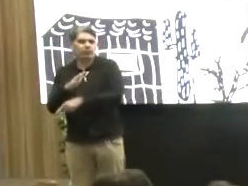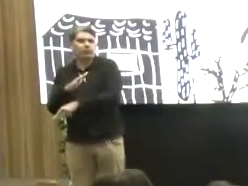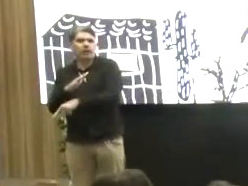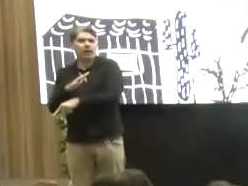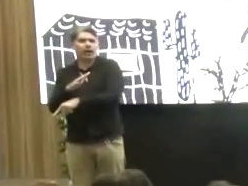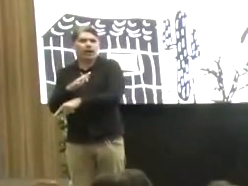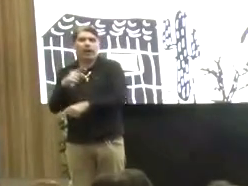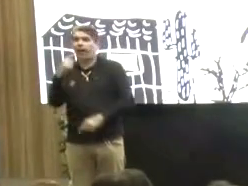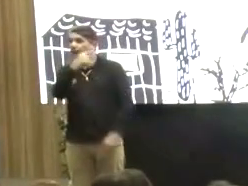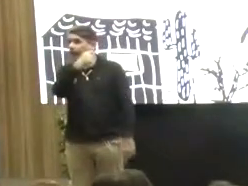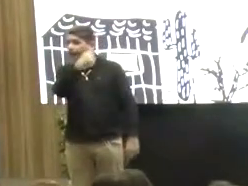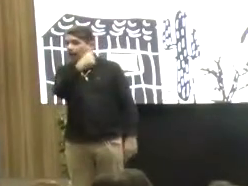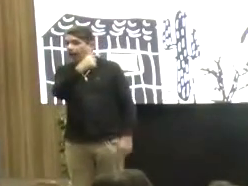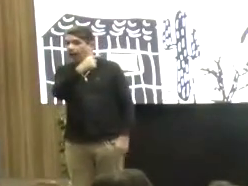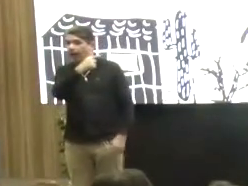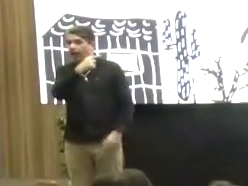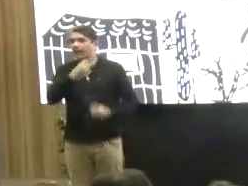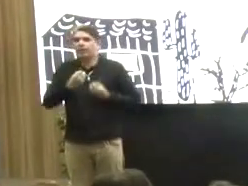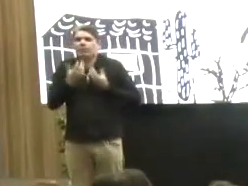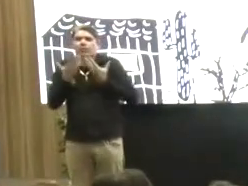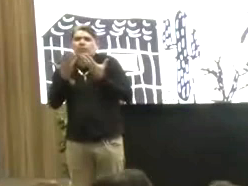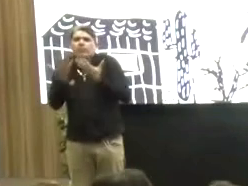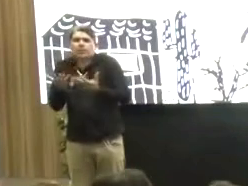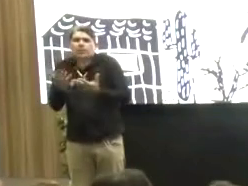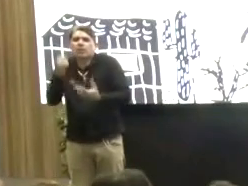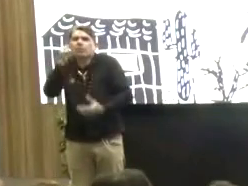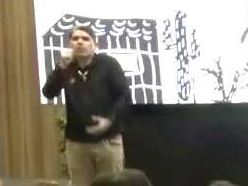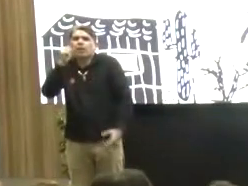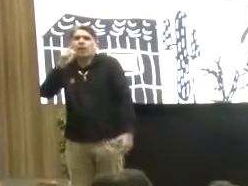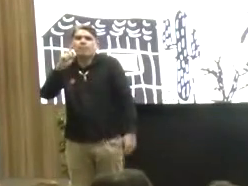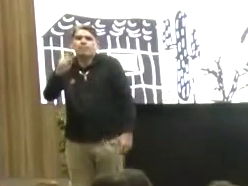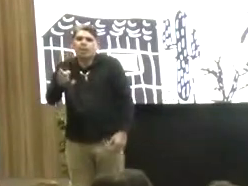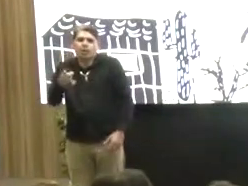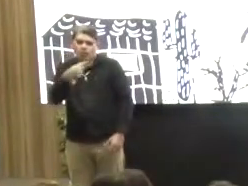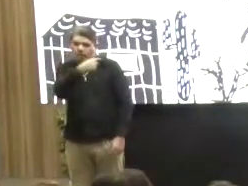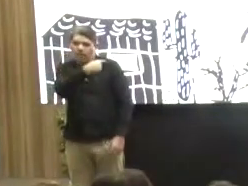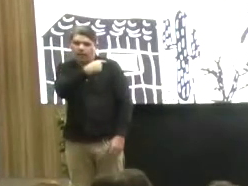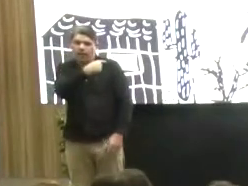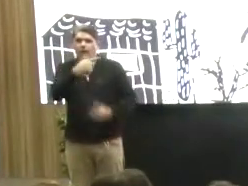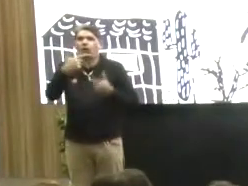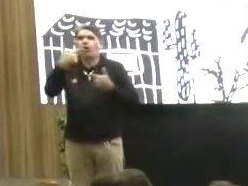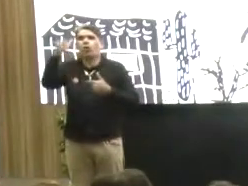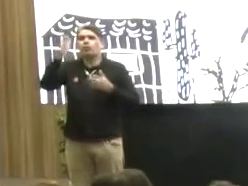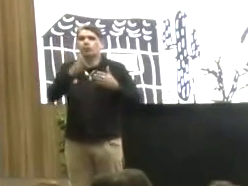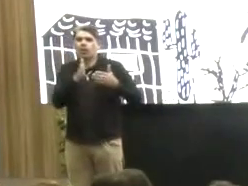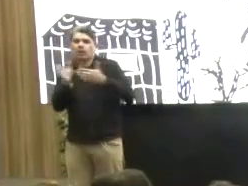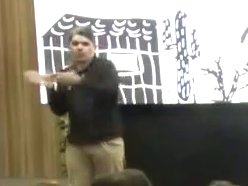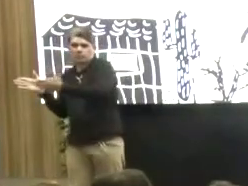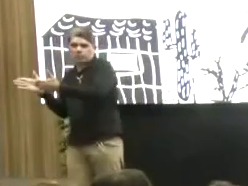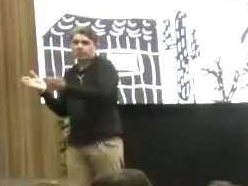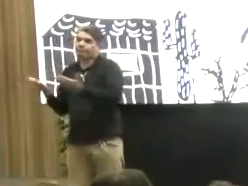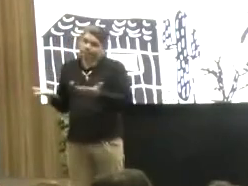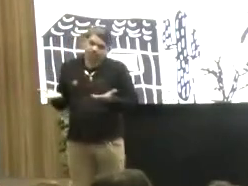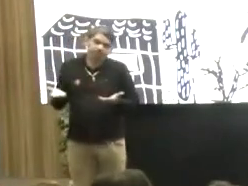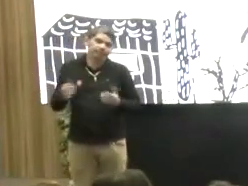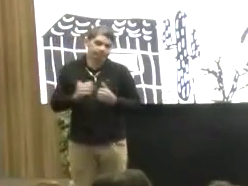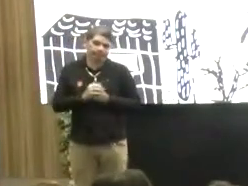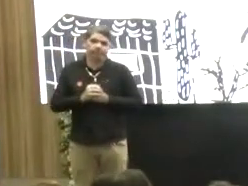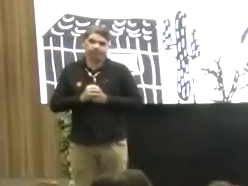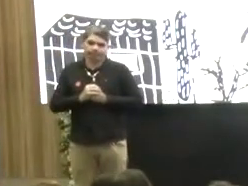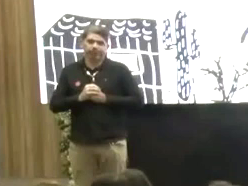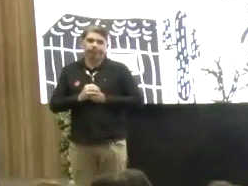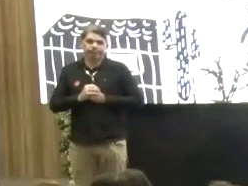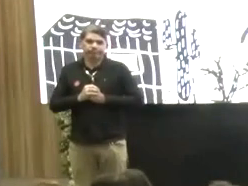mulheres, do Mulheres 1000, porque a gente foi por um outro caminho, mas